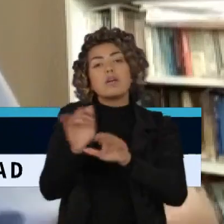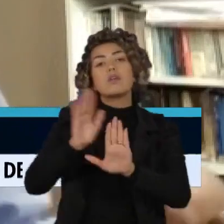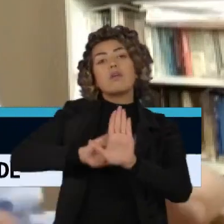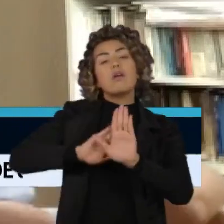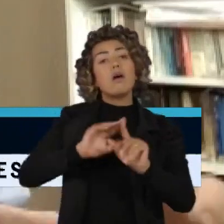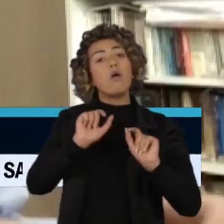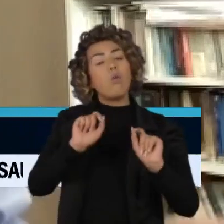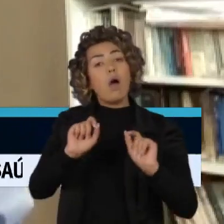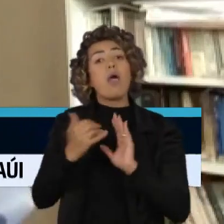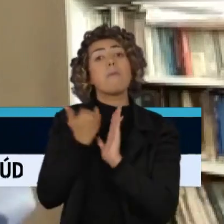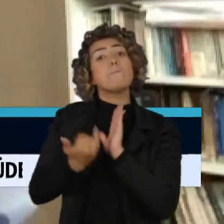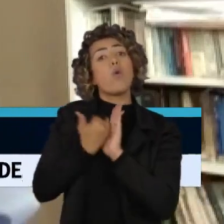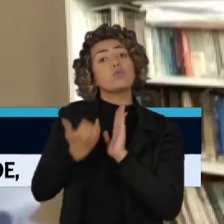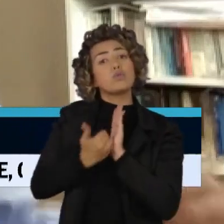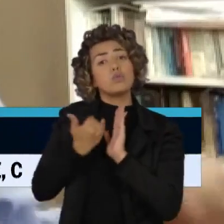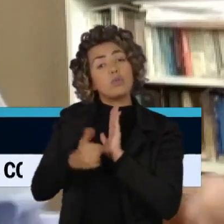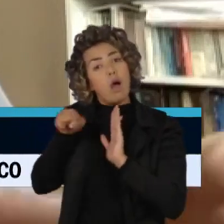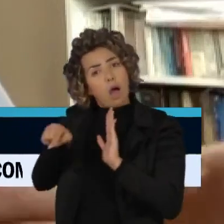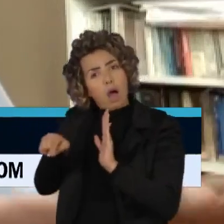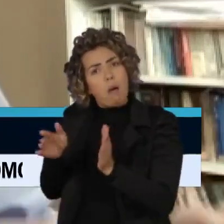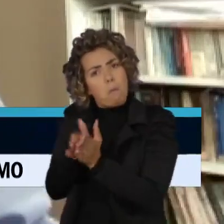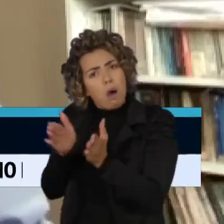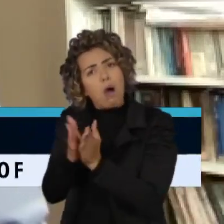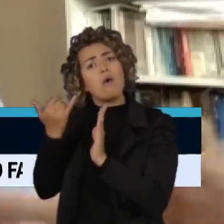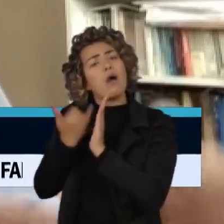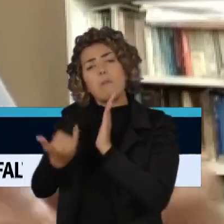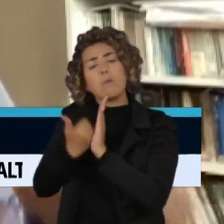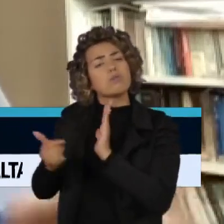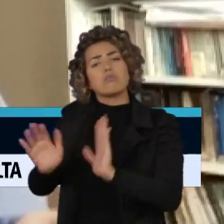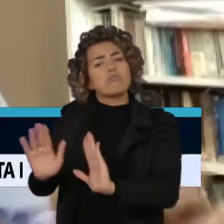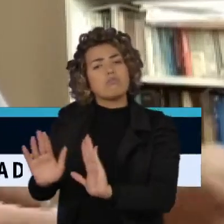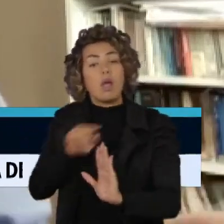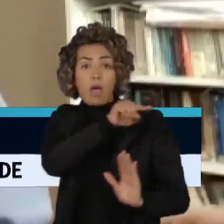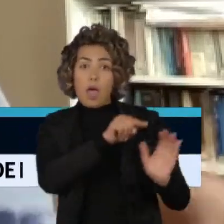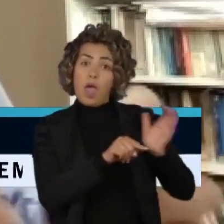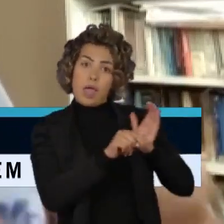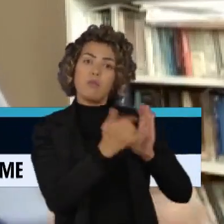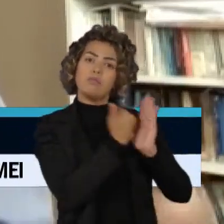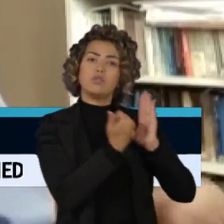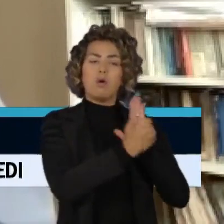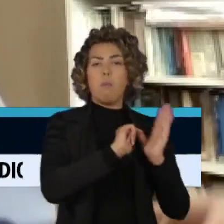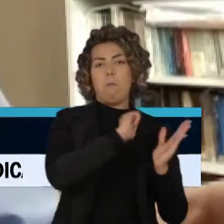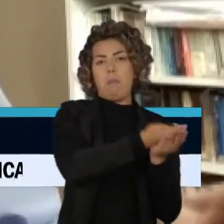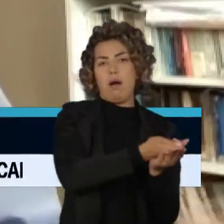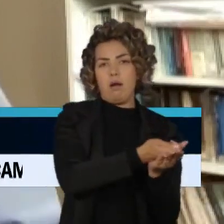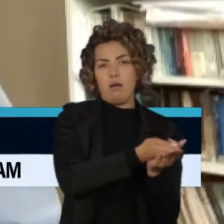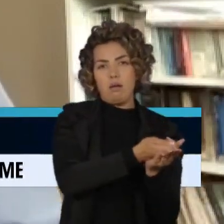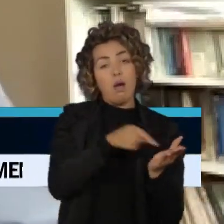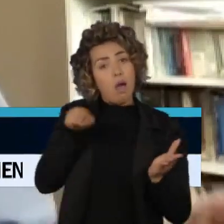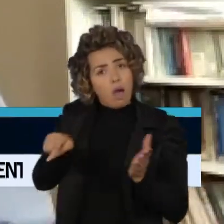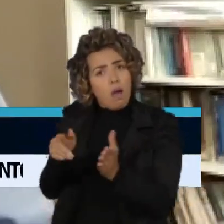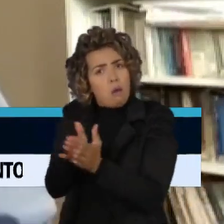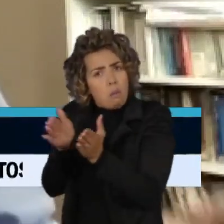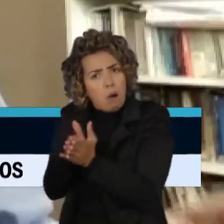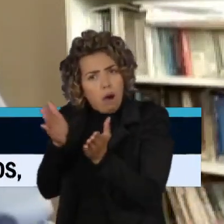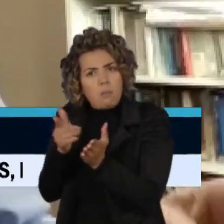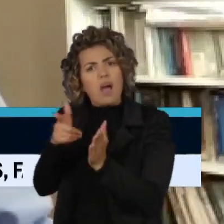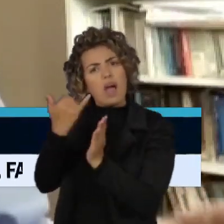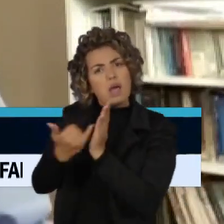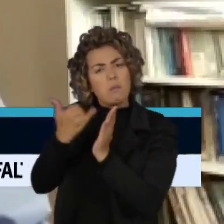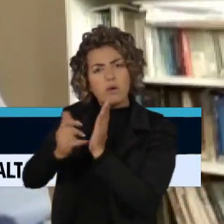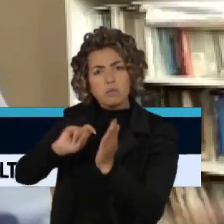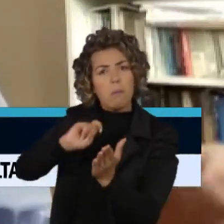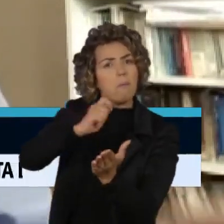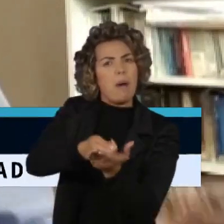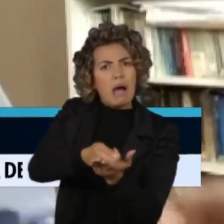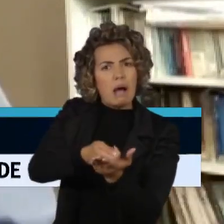e aos mais pobres você devolve dinheiro daí o cashback você devolve um dinheiro né que ele